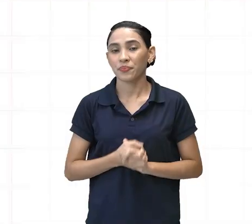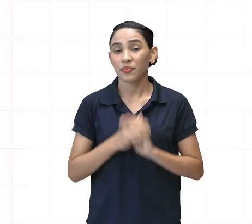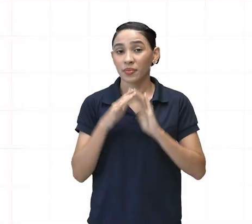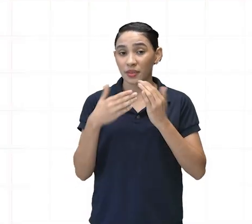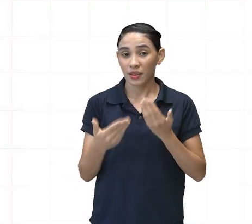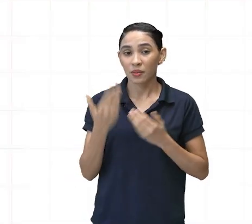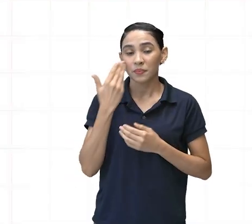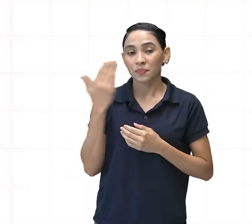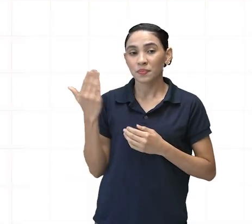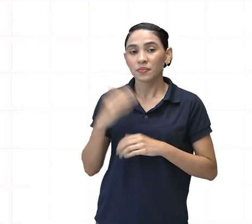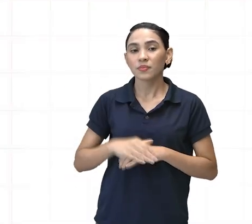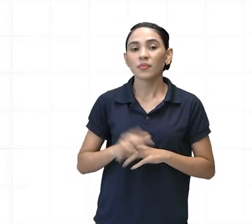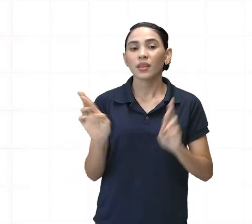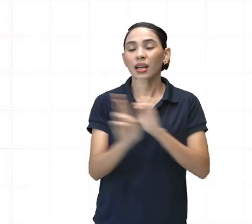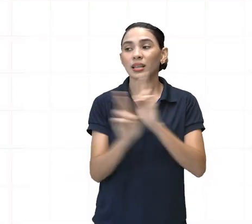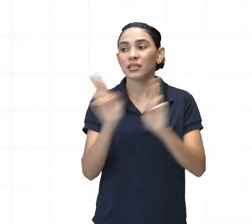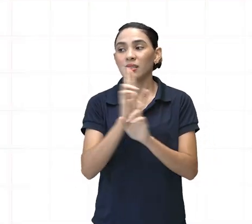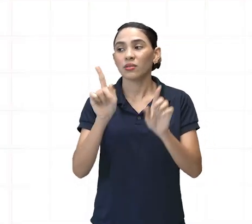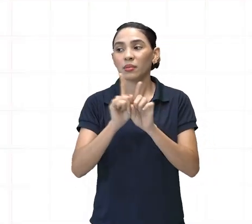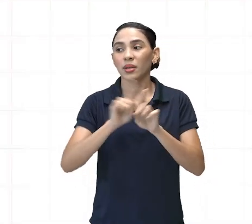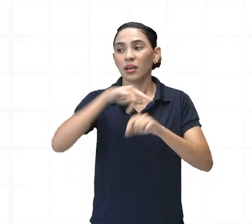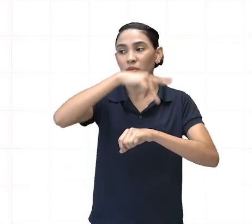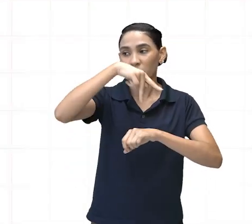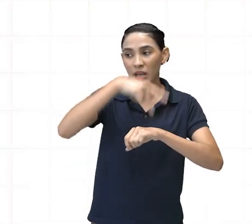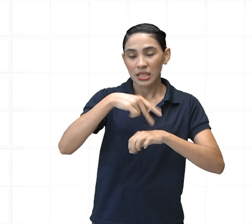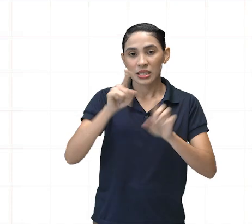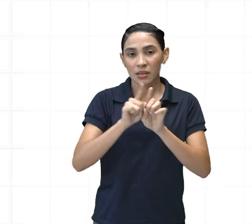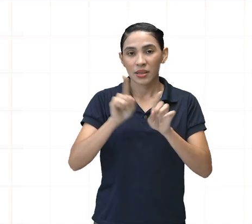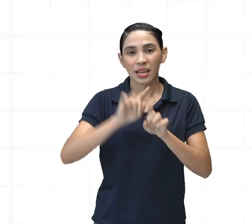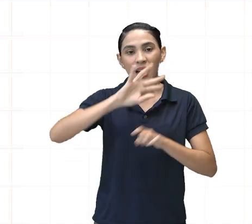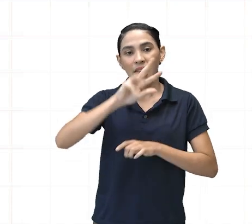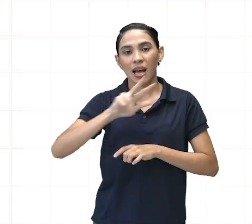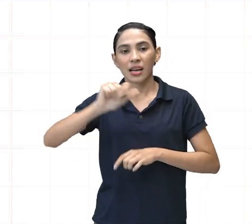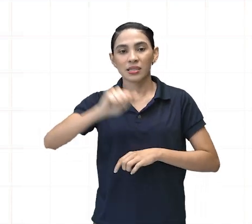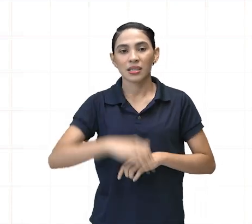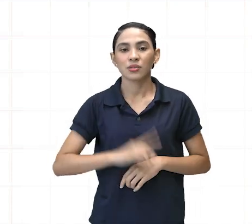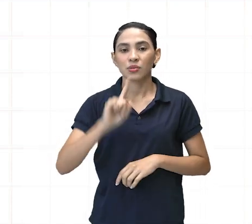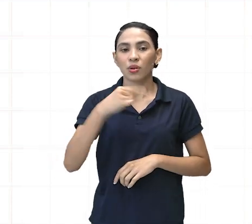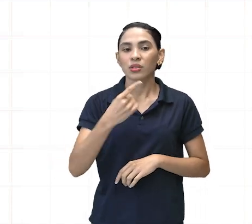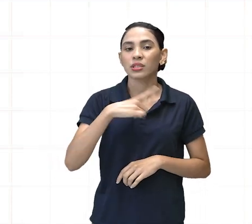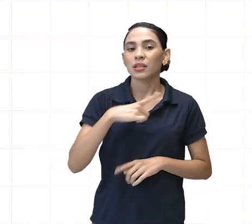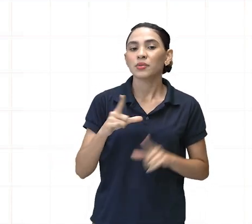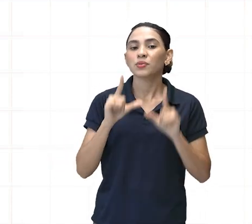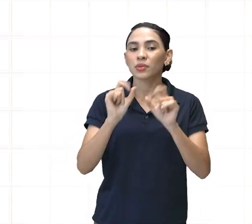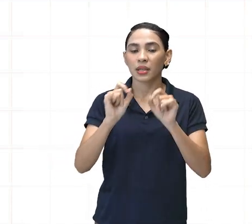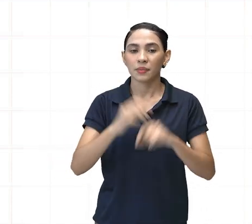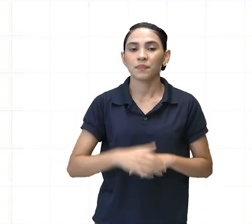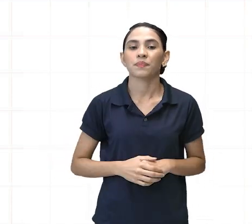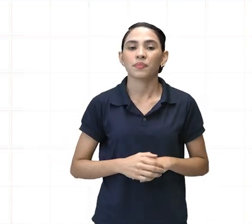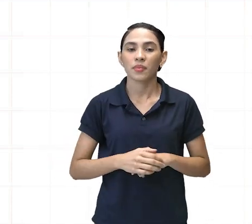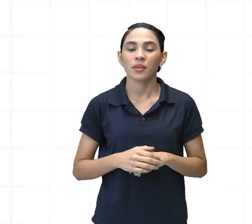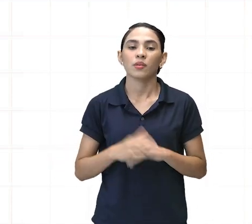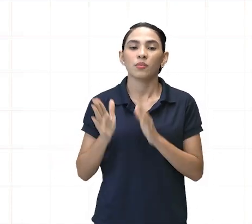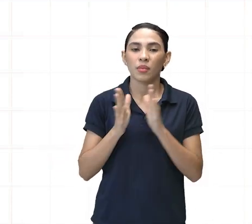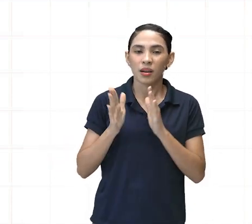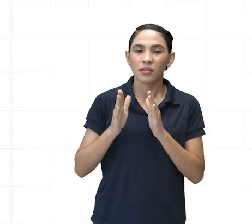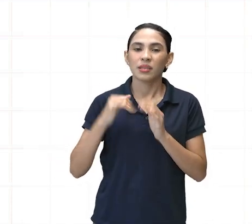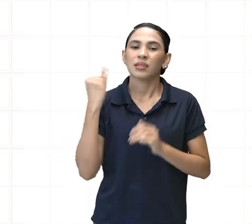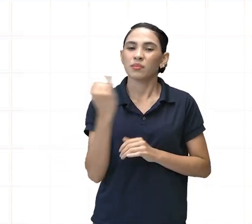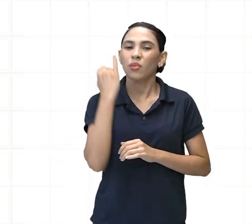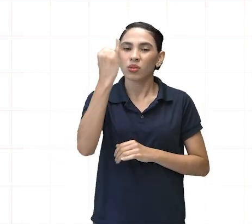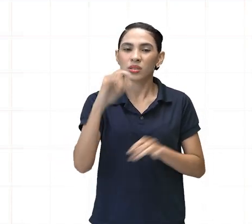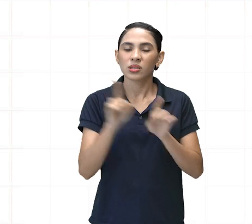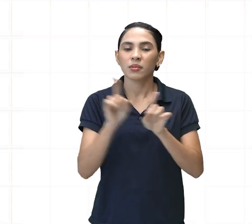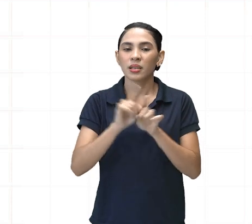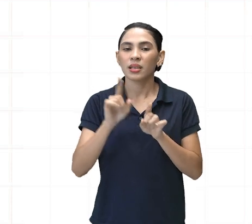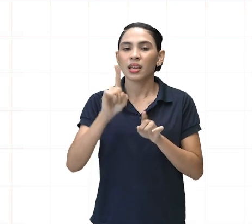olha só, em relação aos países asiáticos, gente, nós teremos, né, uma parte muito